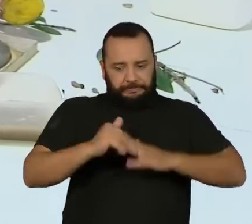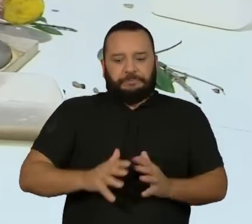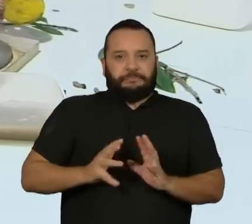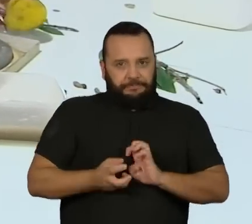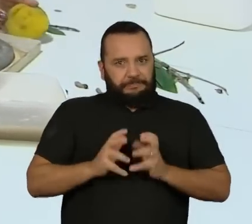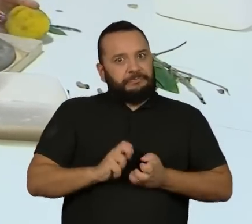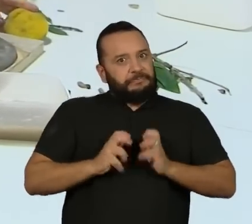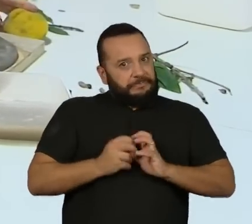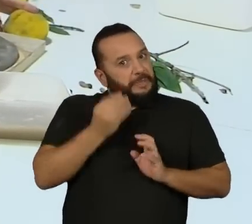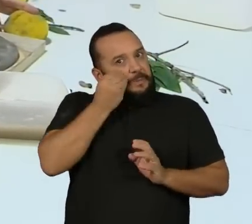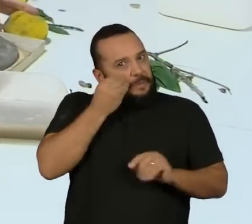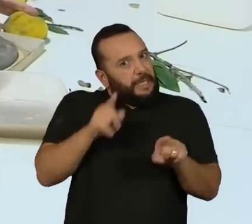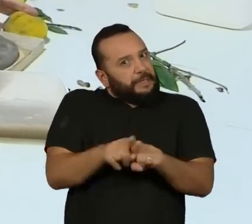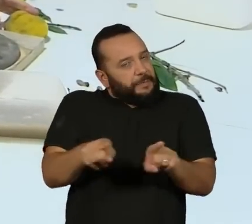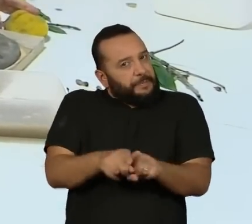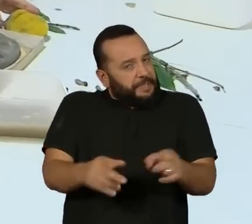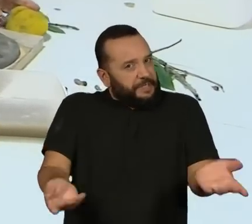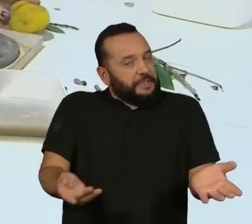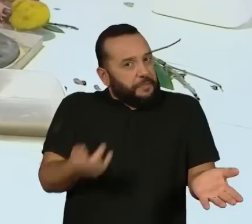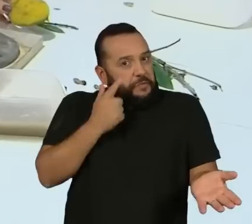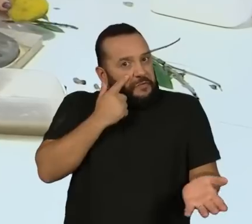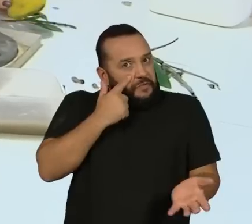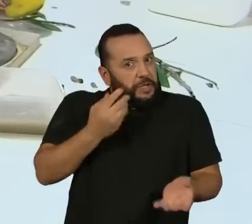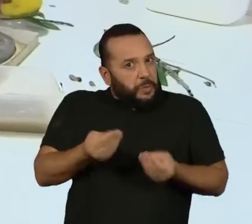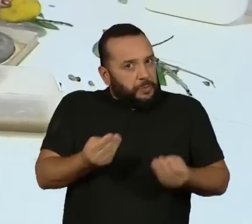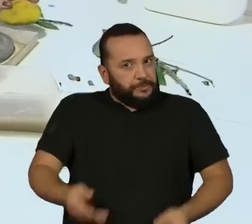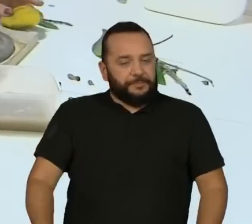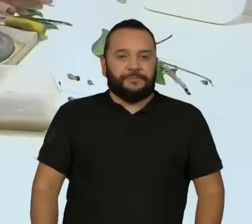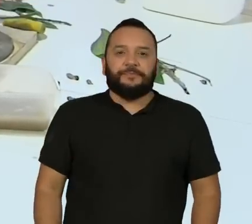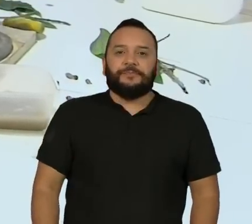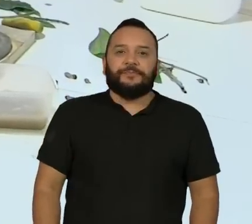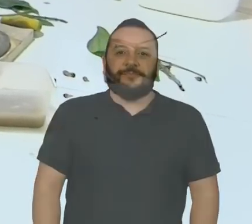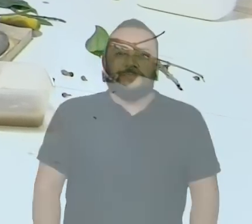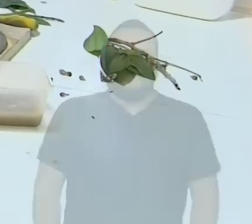literalmente, quero experimentar essa experiência e colocar, de fato, a mão na massa.